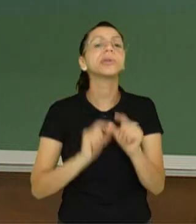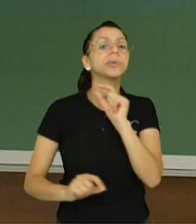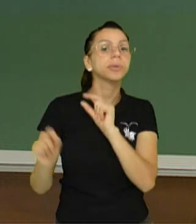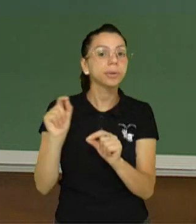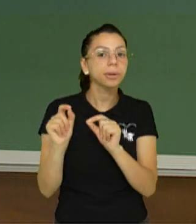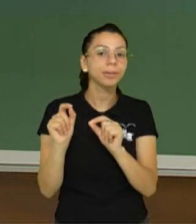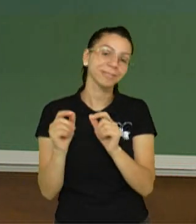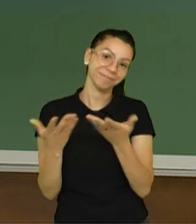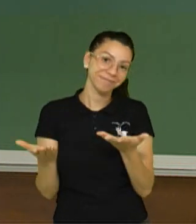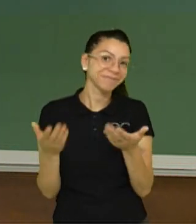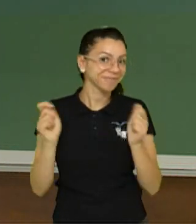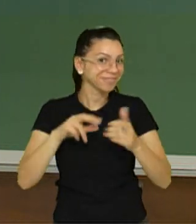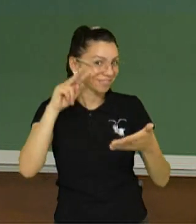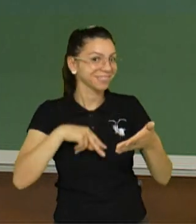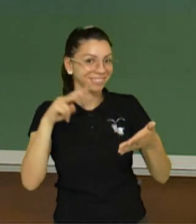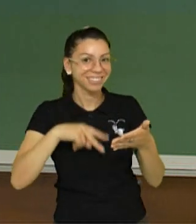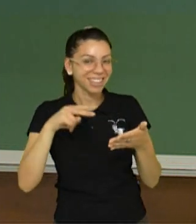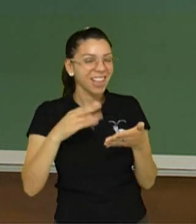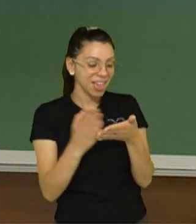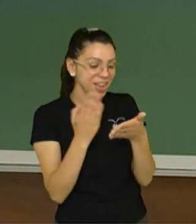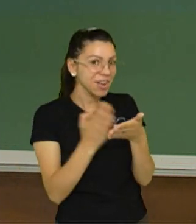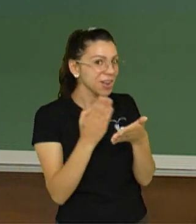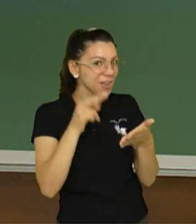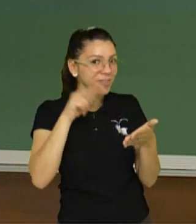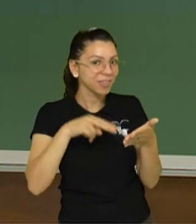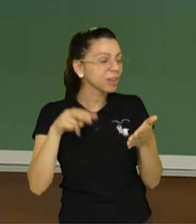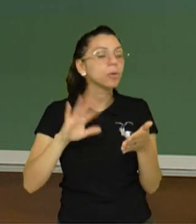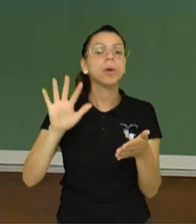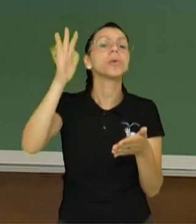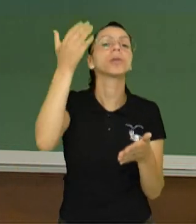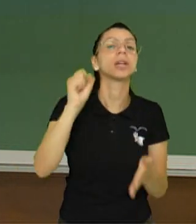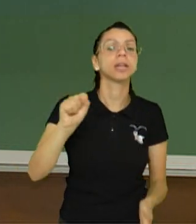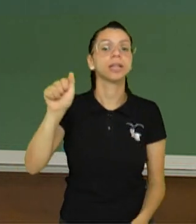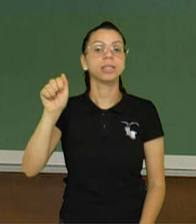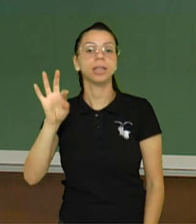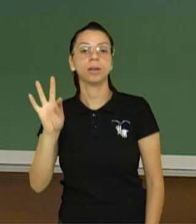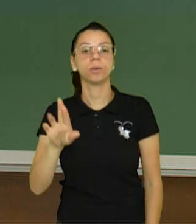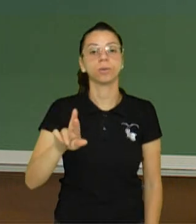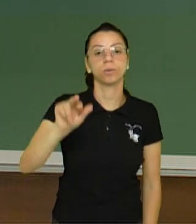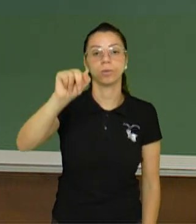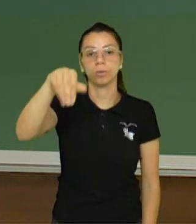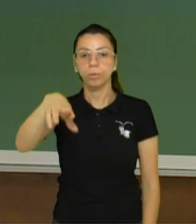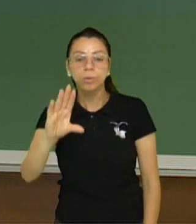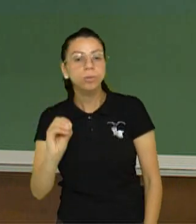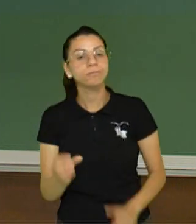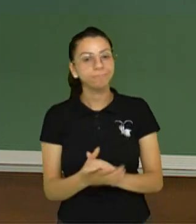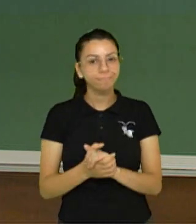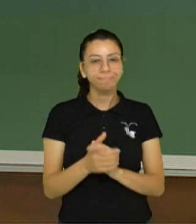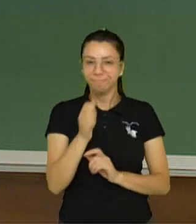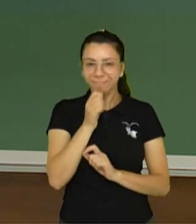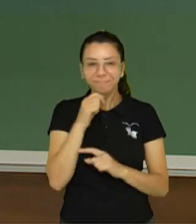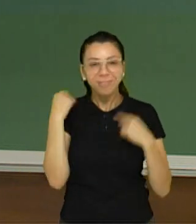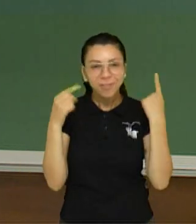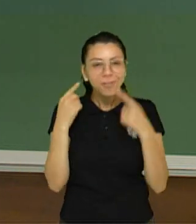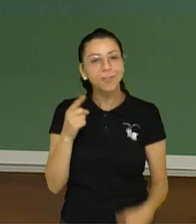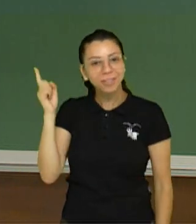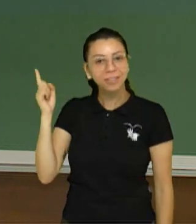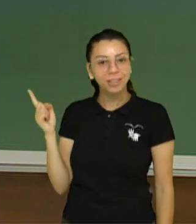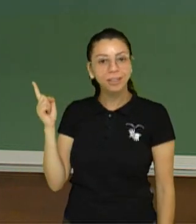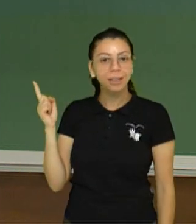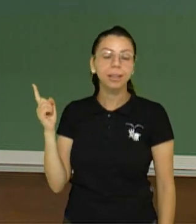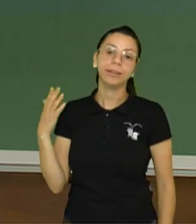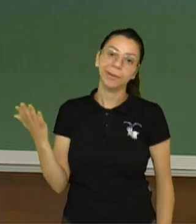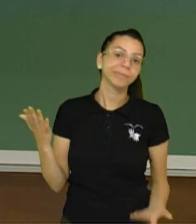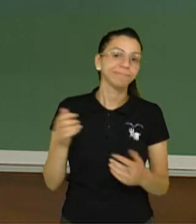Bom, daí é com você. Veja lá o que acontece com o Saturno. Adiantou toda essa loucura dele? Não adianta, mas mesmo assim